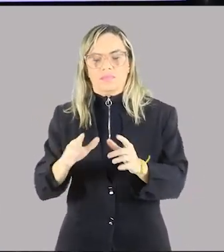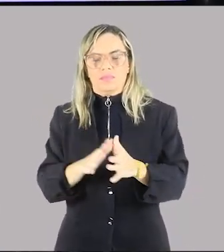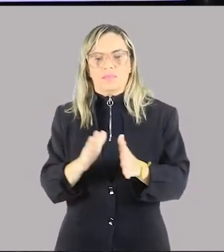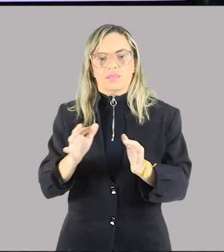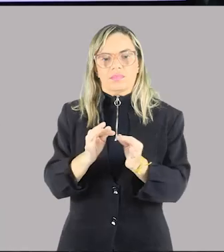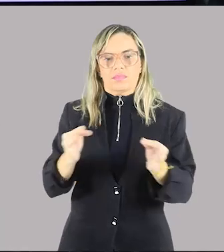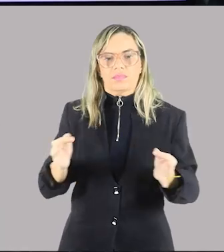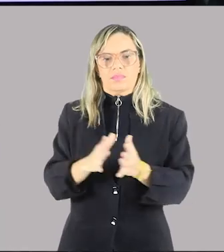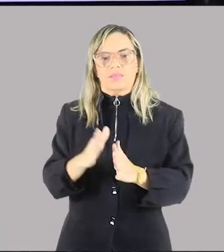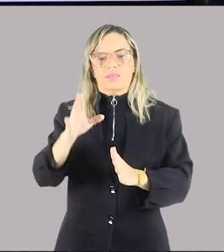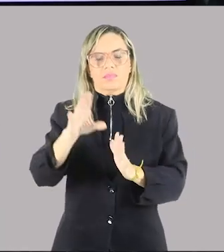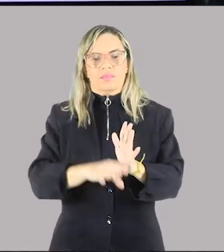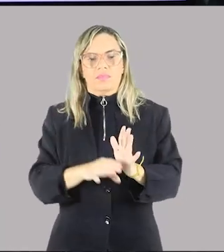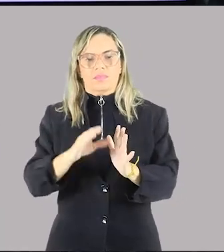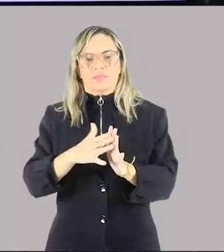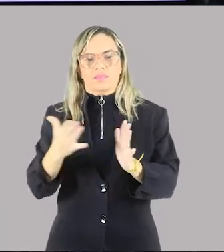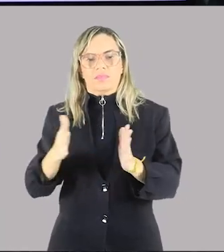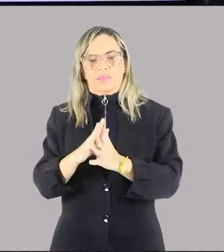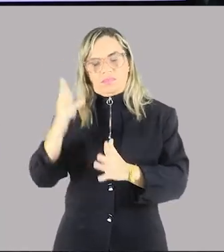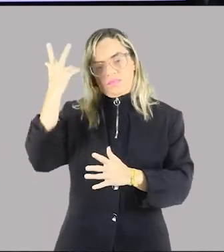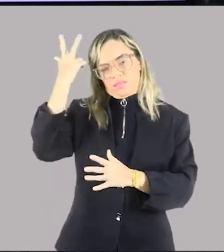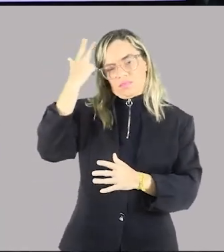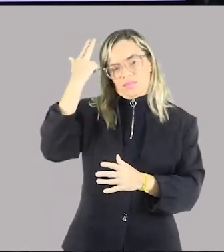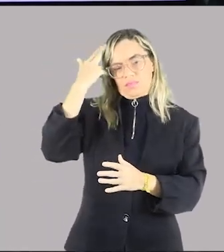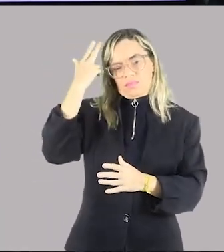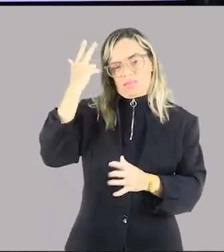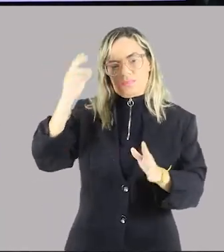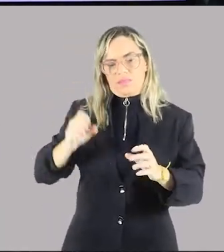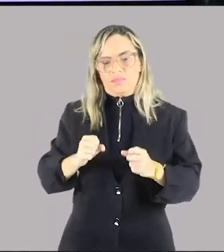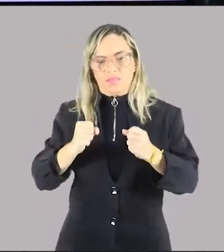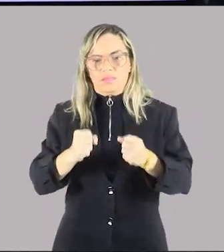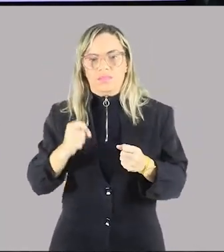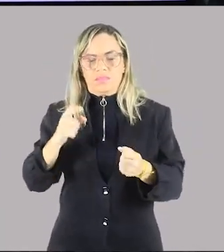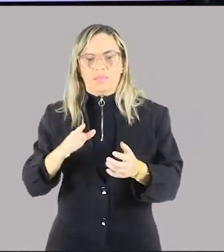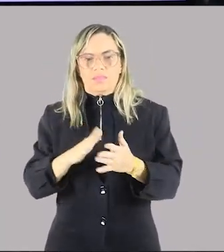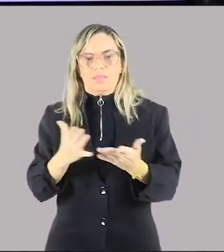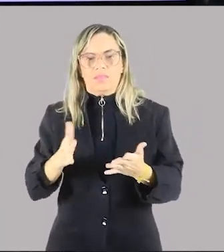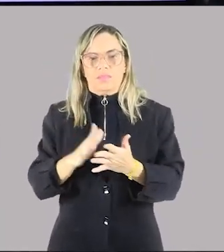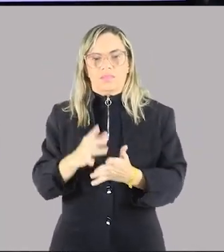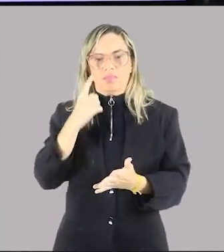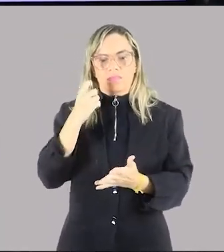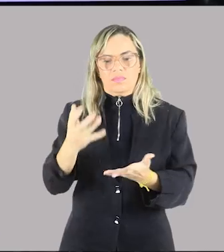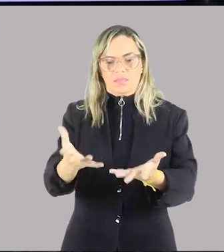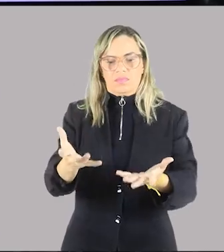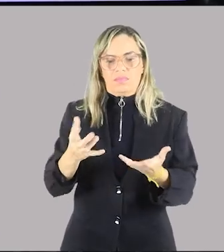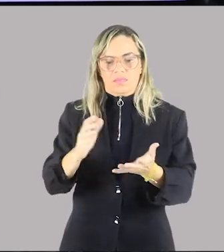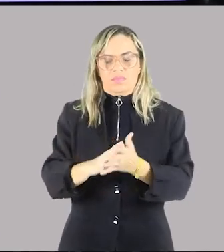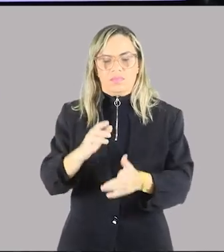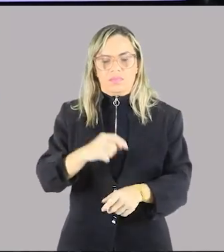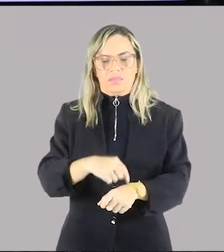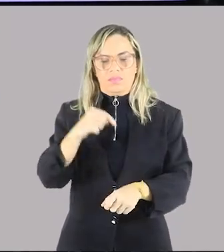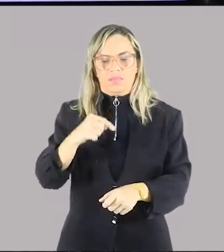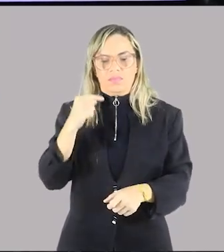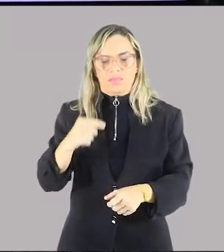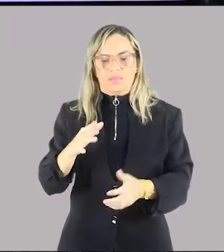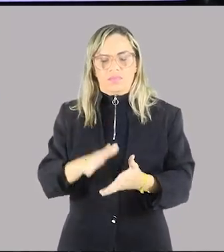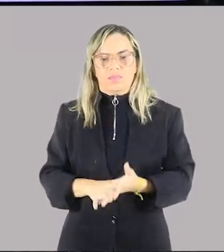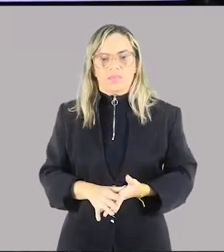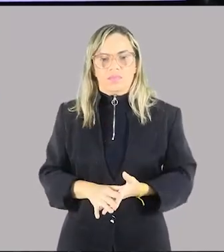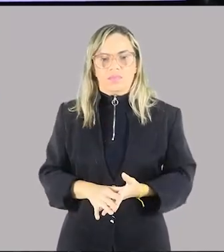análise de currículo, por exemplo, foi muito comum para que aquele interesse público momentâneo fosse acercado,